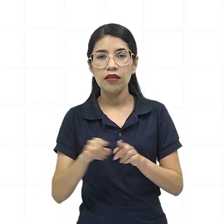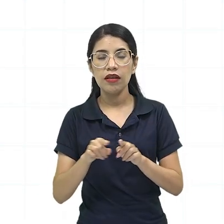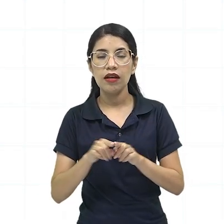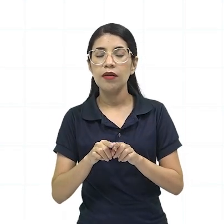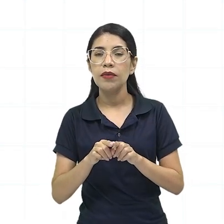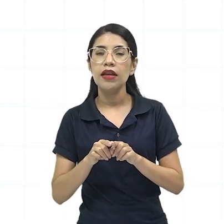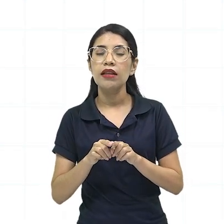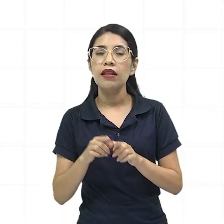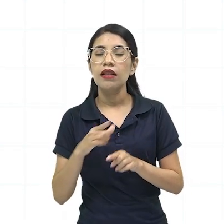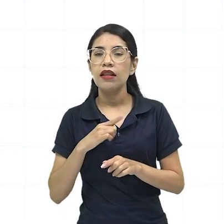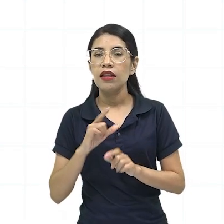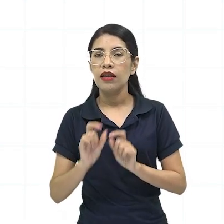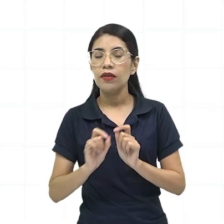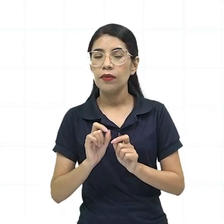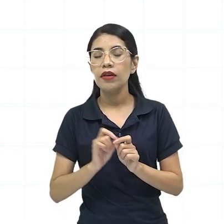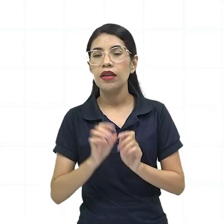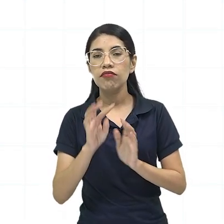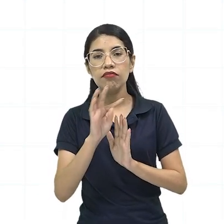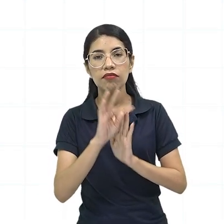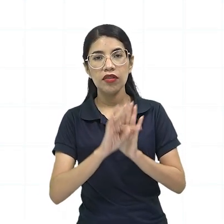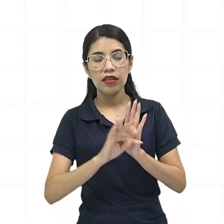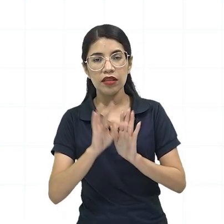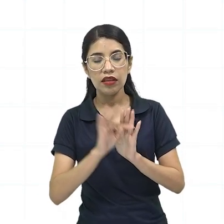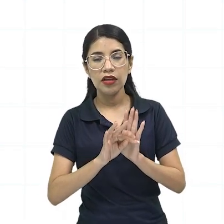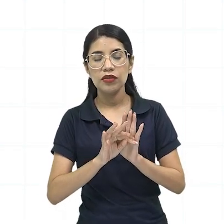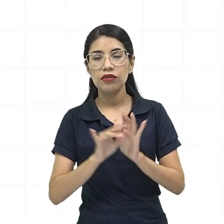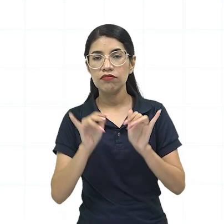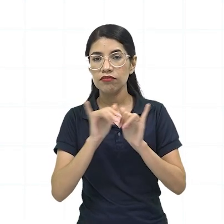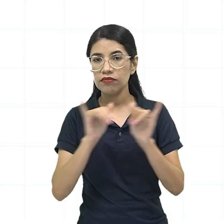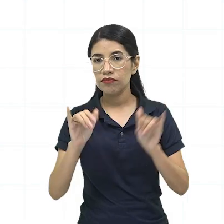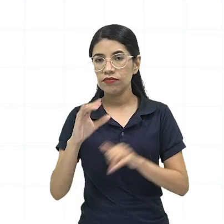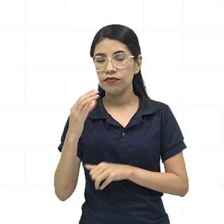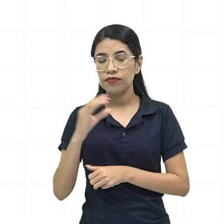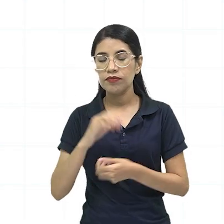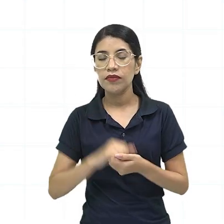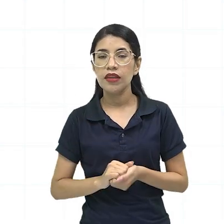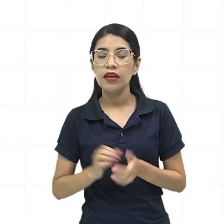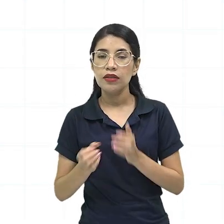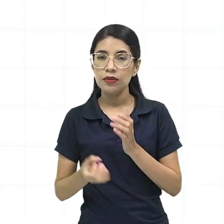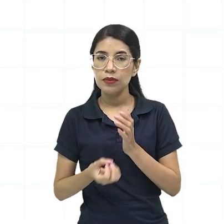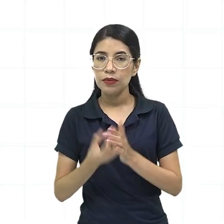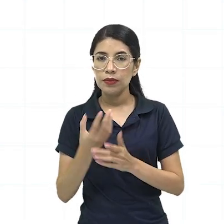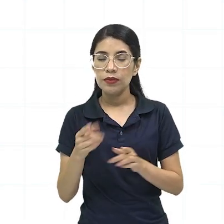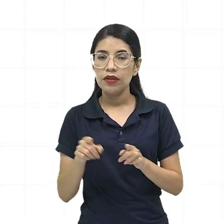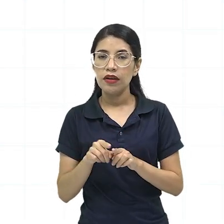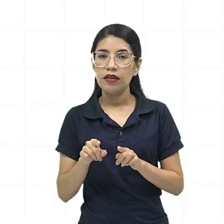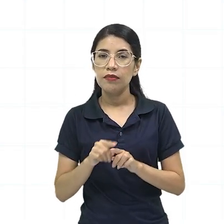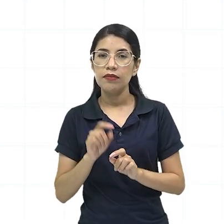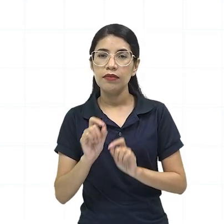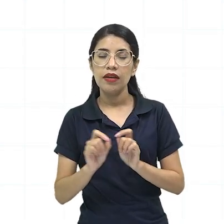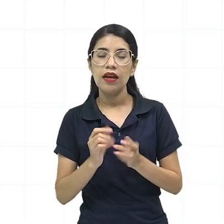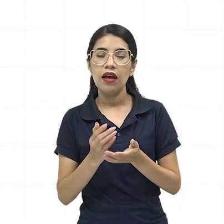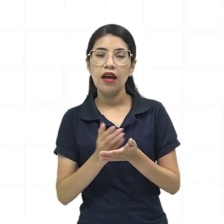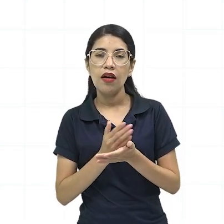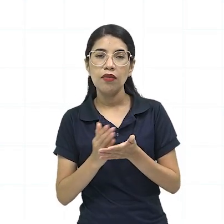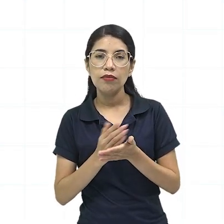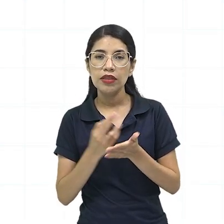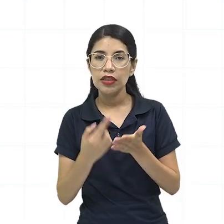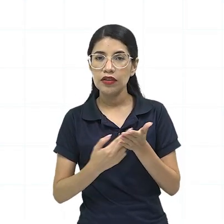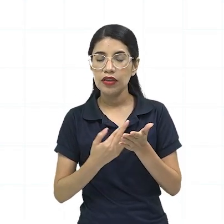abrir espaço para os textos de divulgação científica. Surgiram também algumas